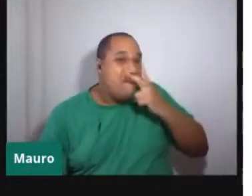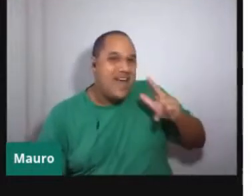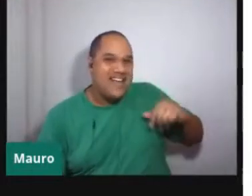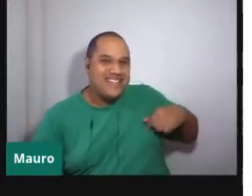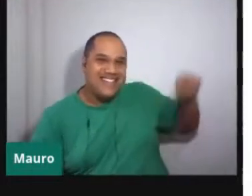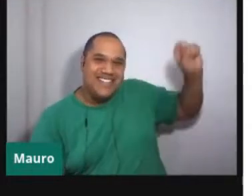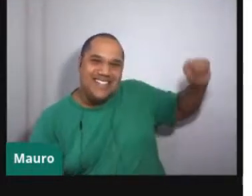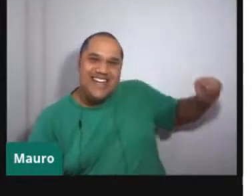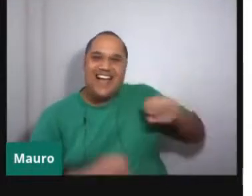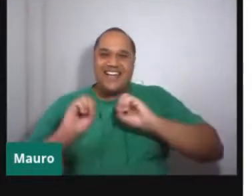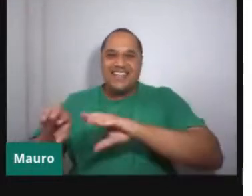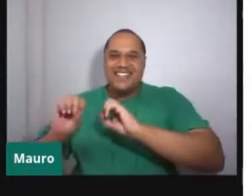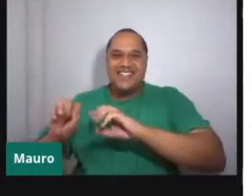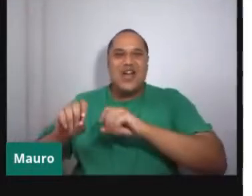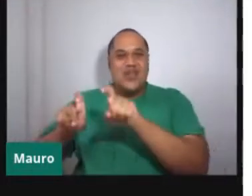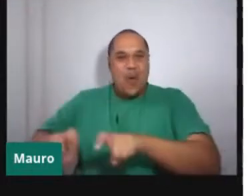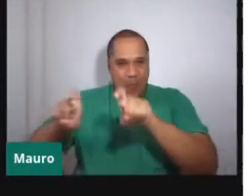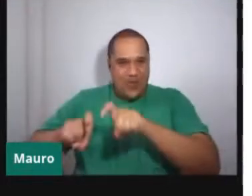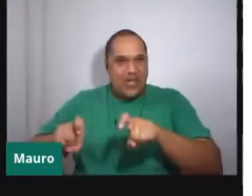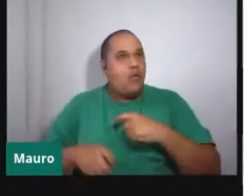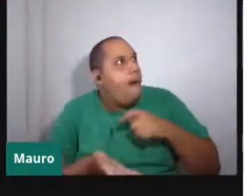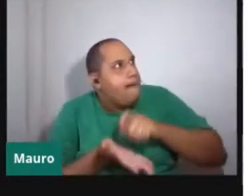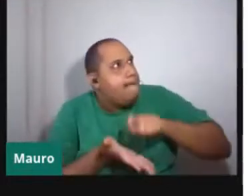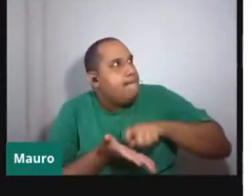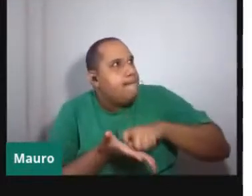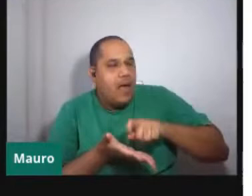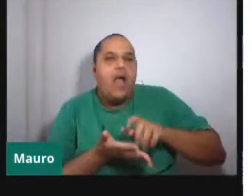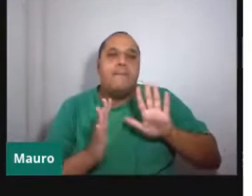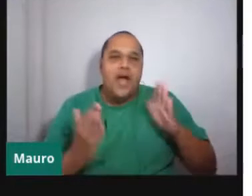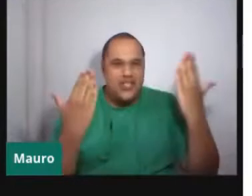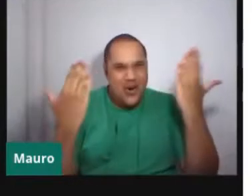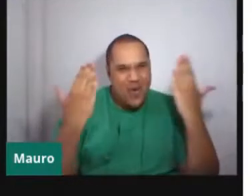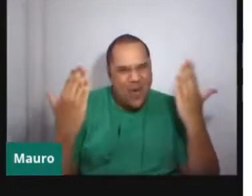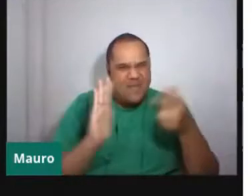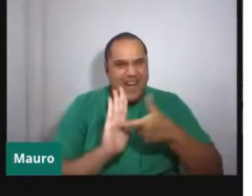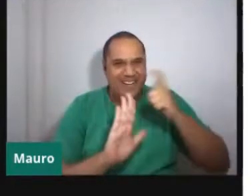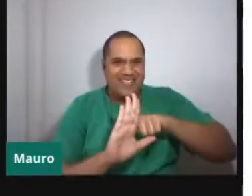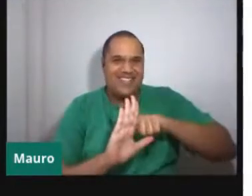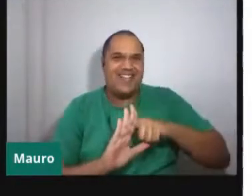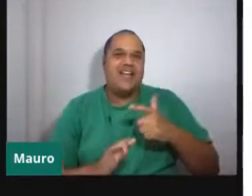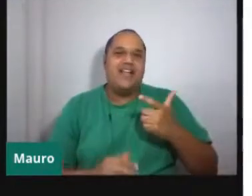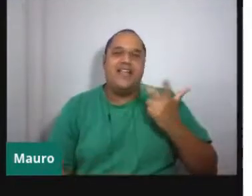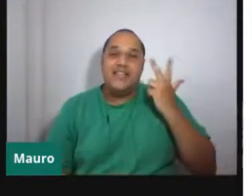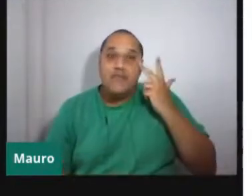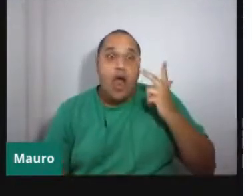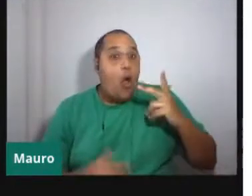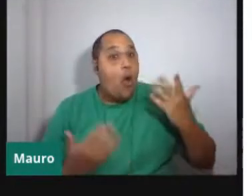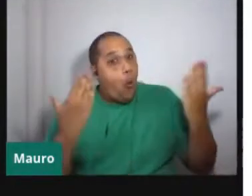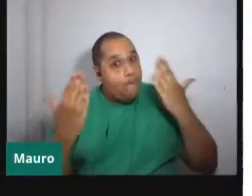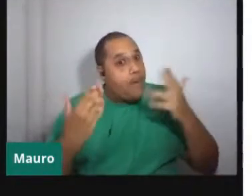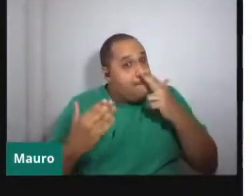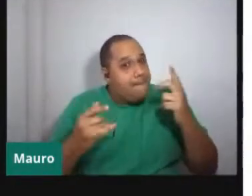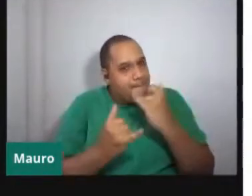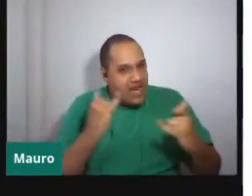aos computadores, né, algumas regras. Então, na verdade, machine learning funciona muito como o nosso cérebro também funciona, através